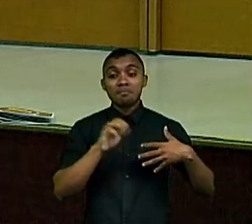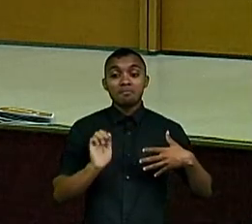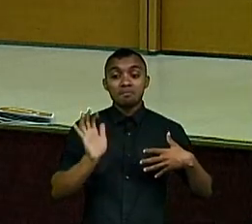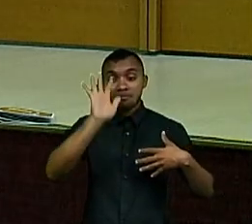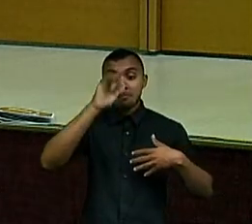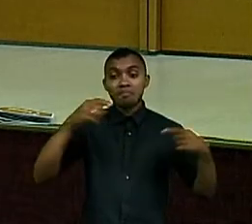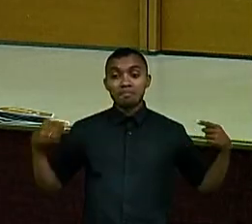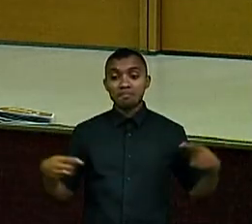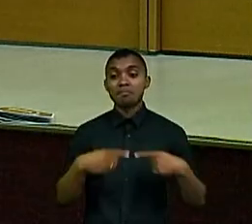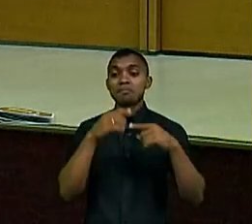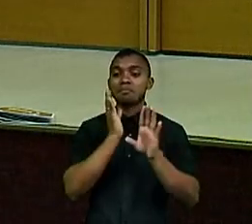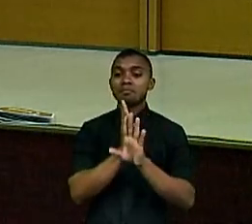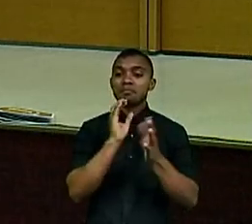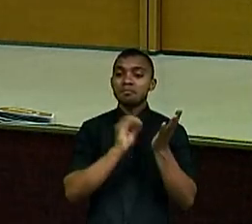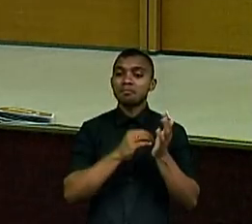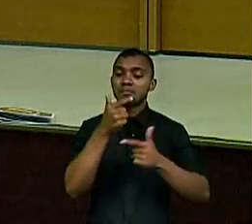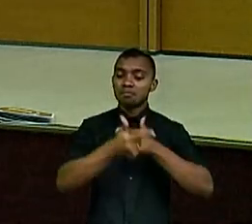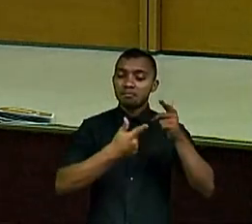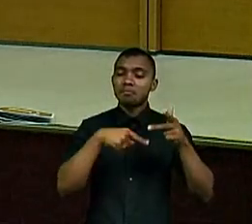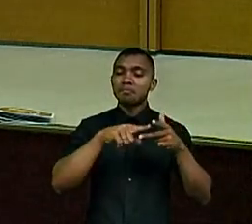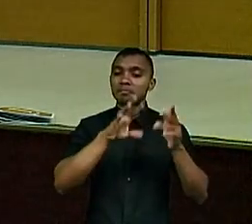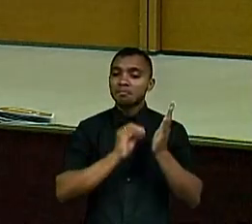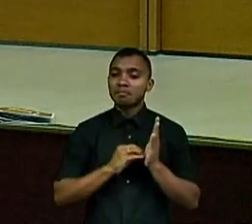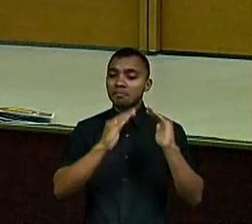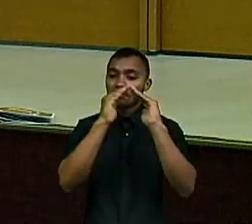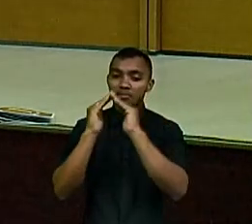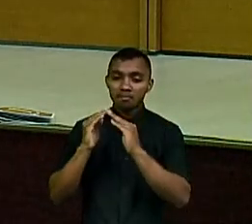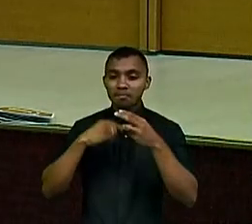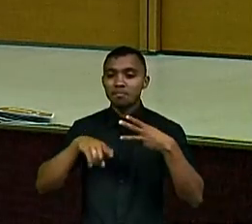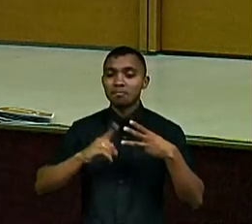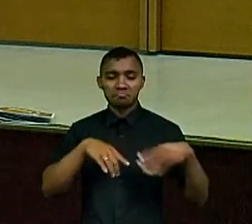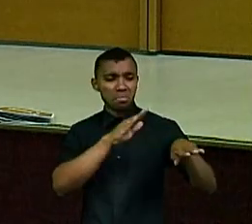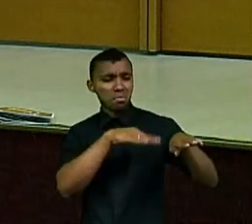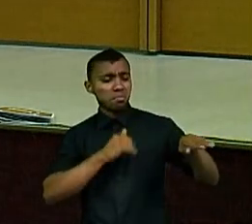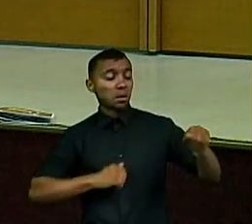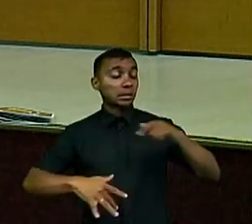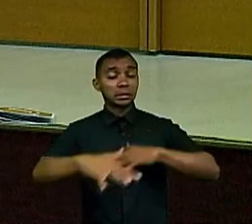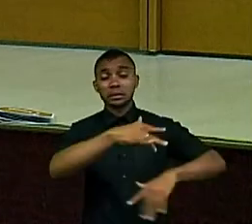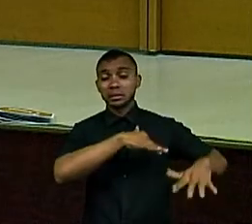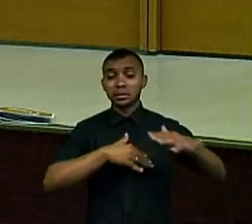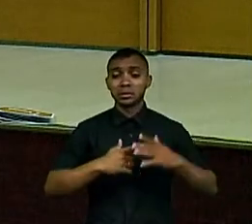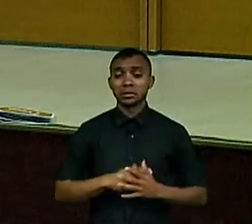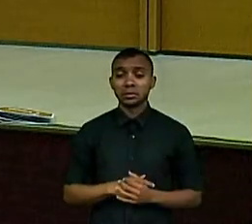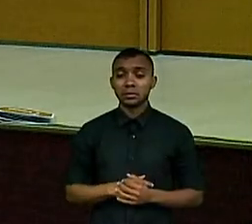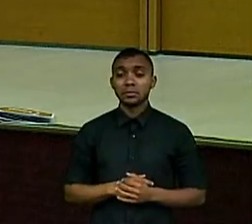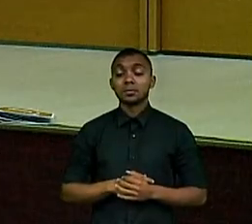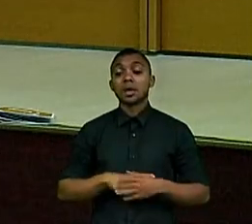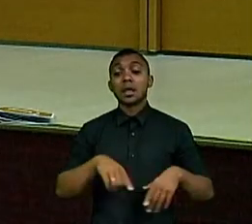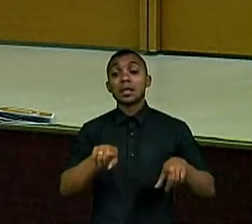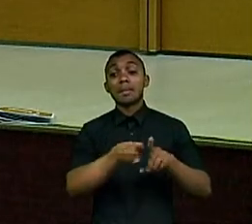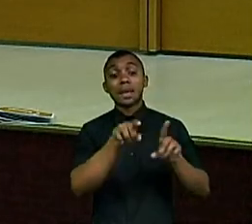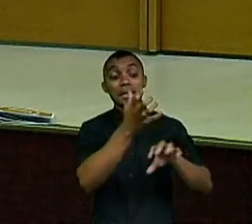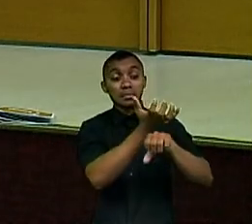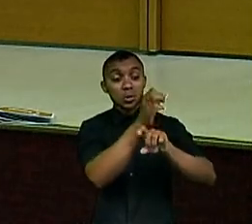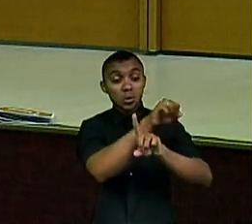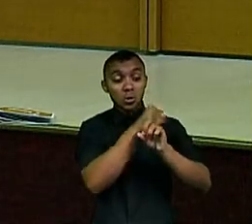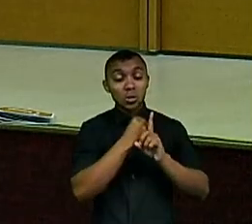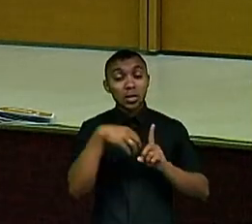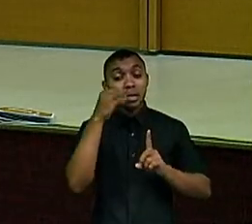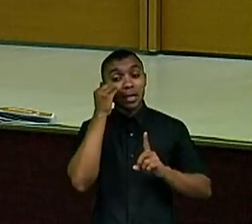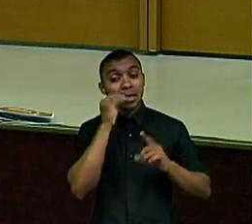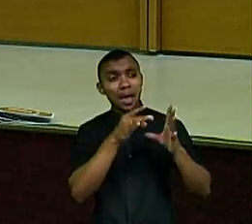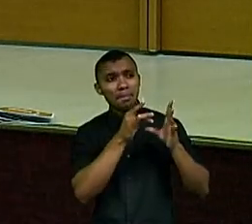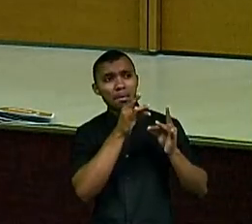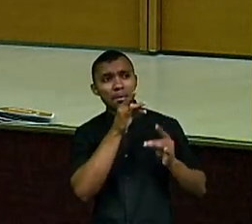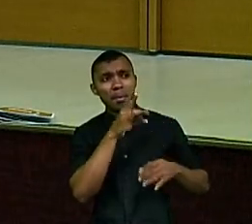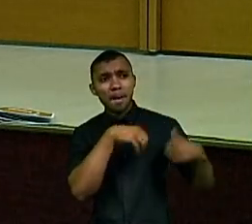urbana a falta de emprego a falta de moradia a trânsito caótico e a sociologia ela vai justamente se debruçar sobre essas